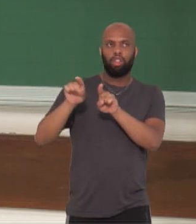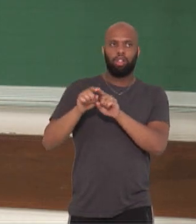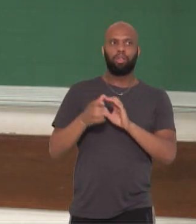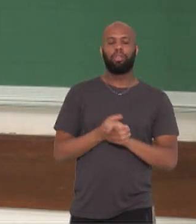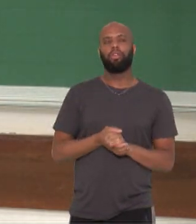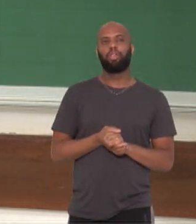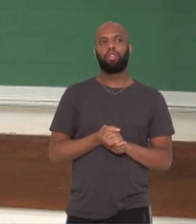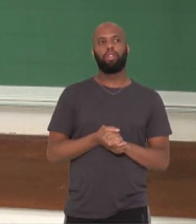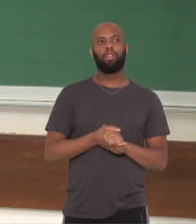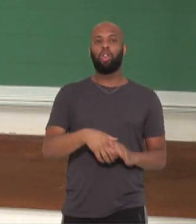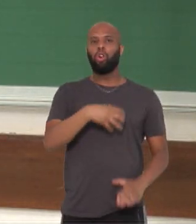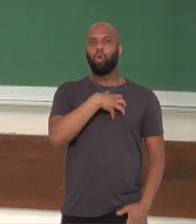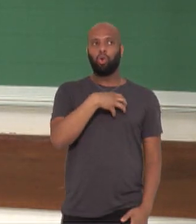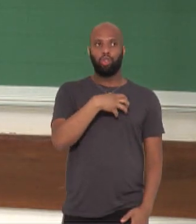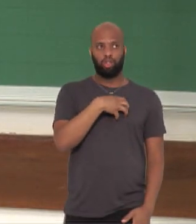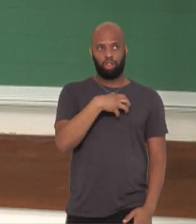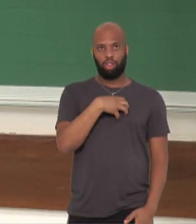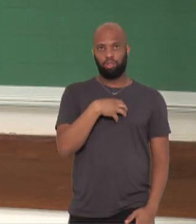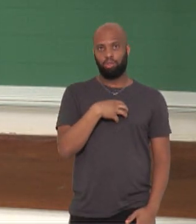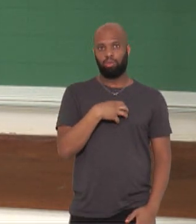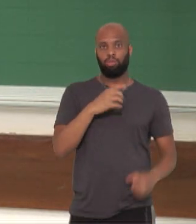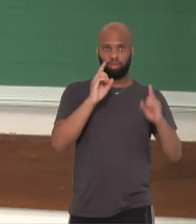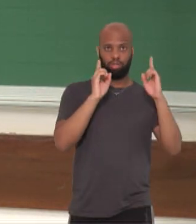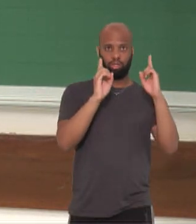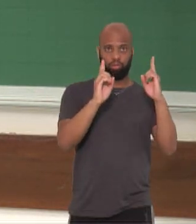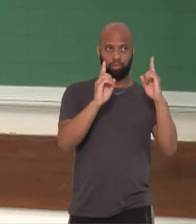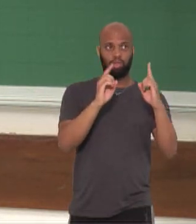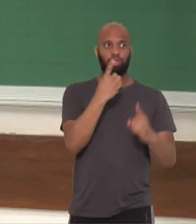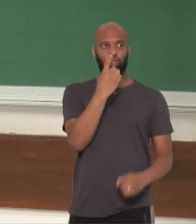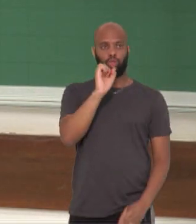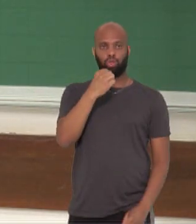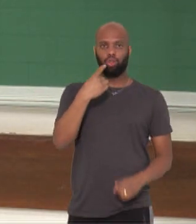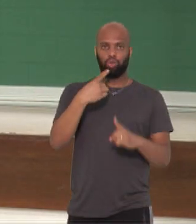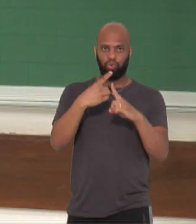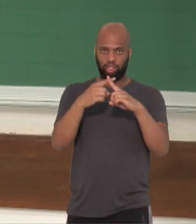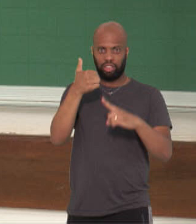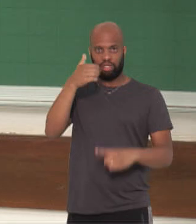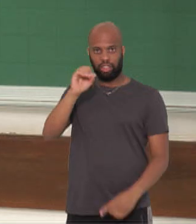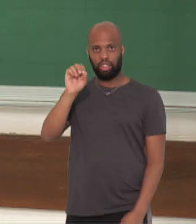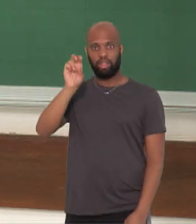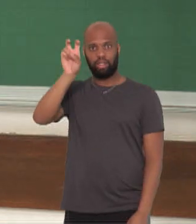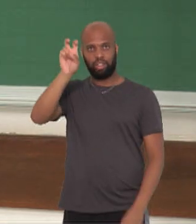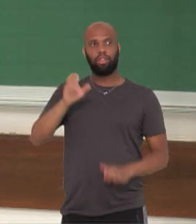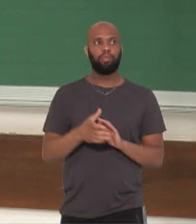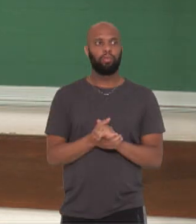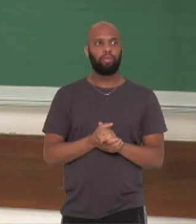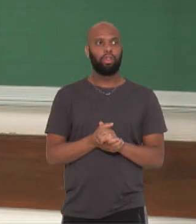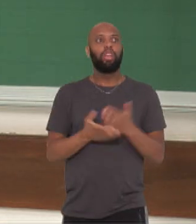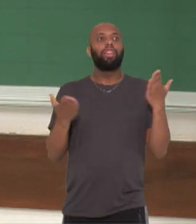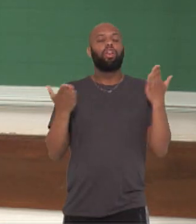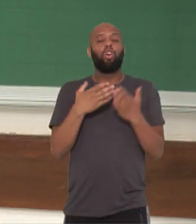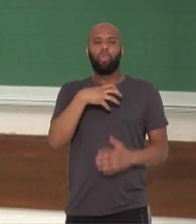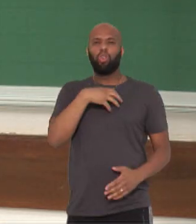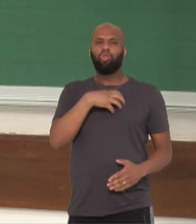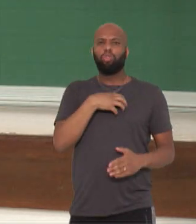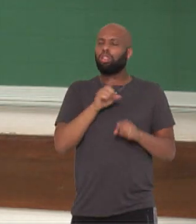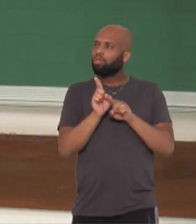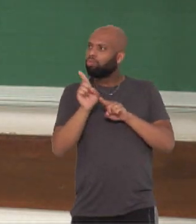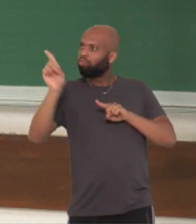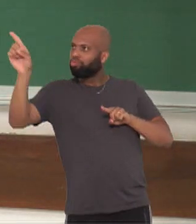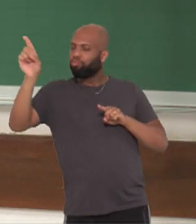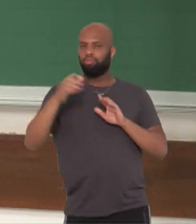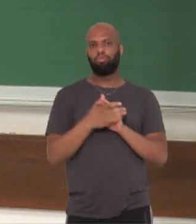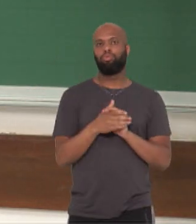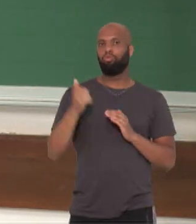aqui. Então, o módulo 18 vezes 10 a menos 5, direção e sentido é do tipo divergente, seria para fora, que é a questão